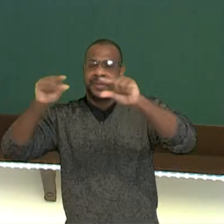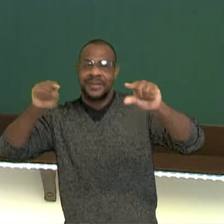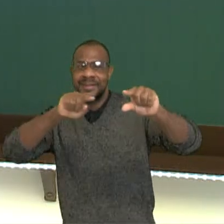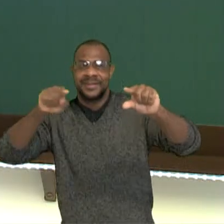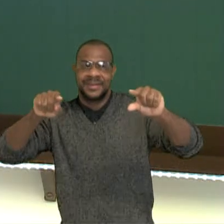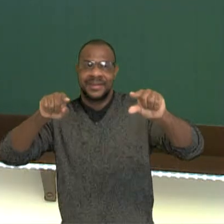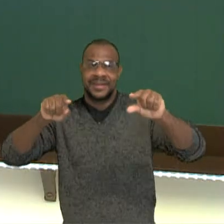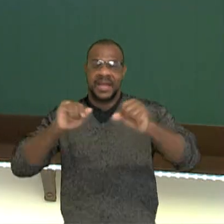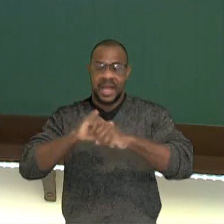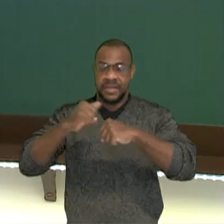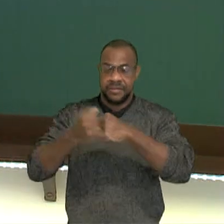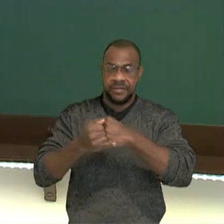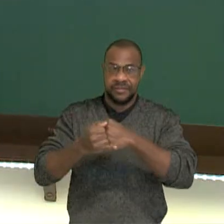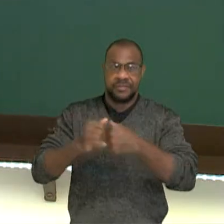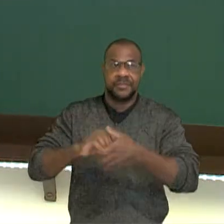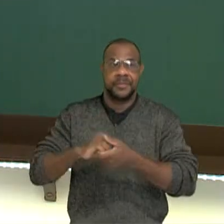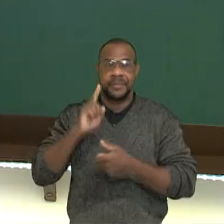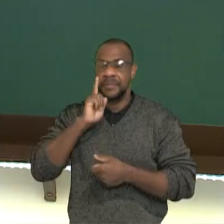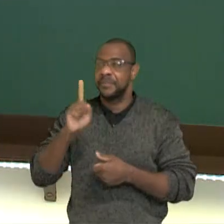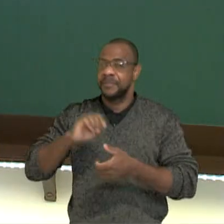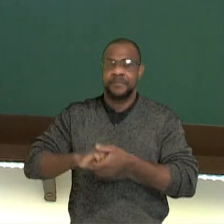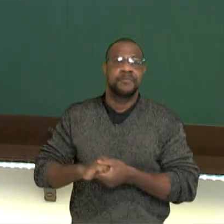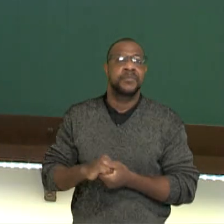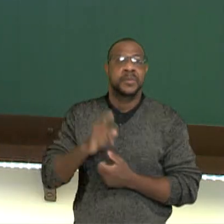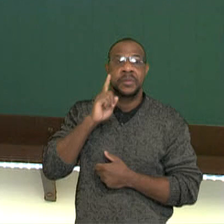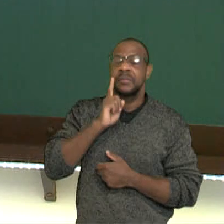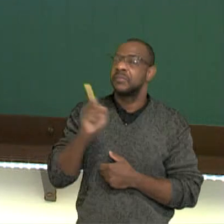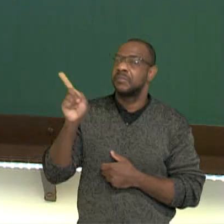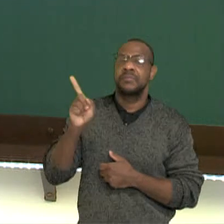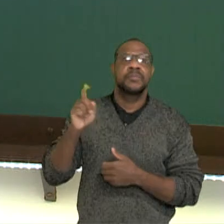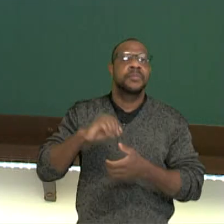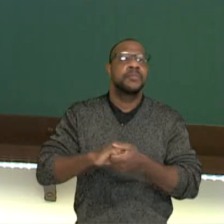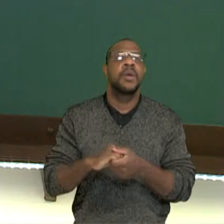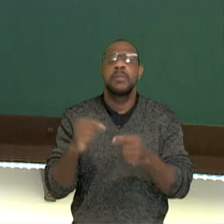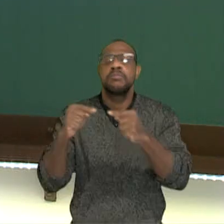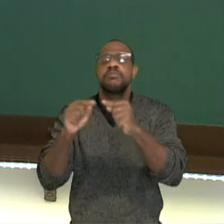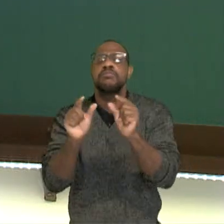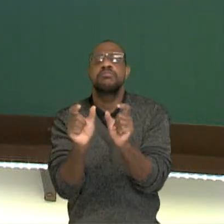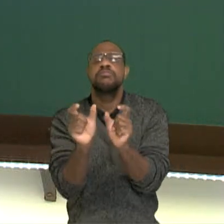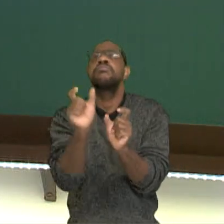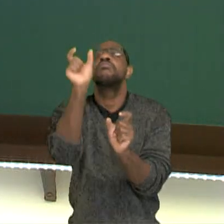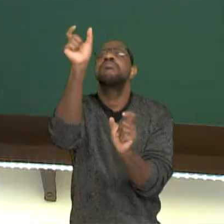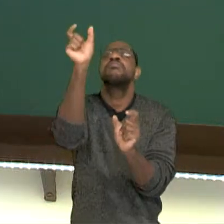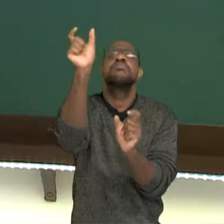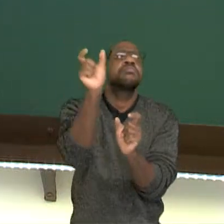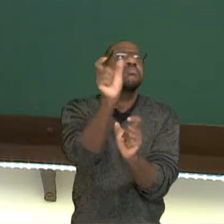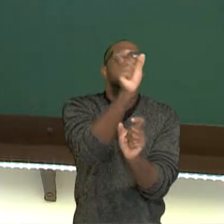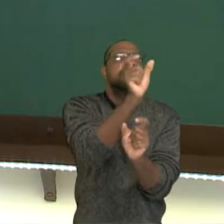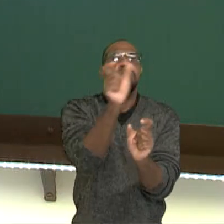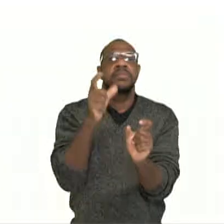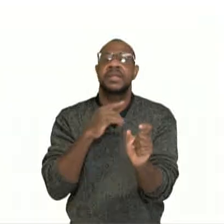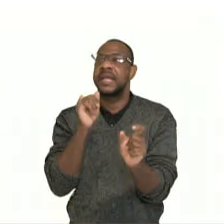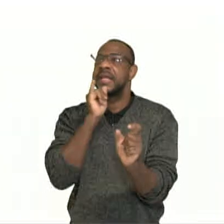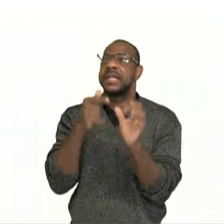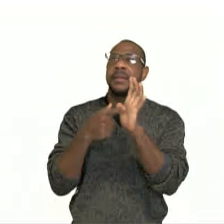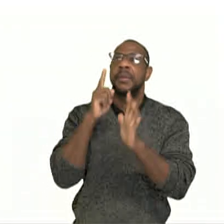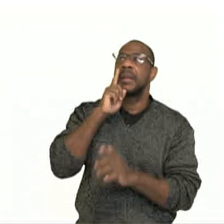possessivos. This is Peter's sister. Her name is Carol. Então, nós já temos um exemplo aqui para